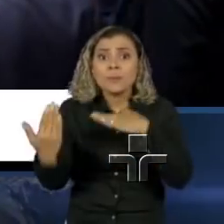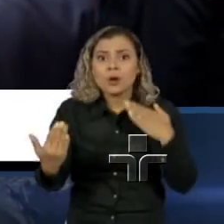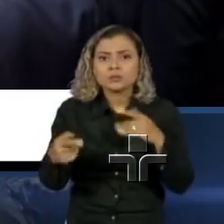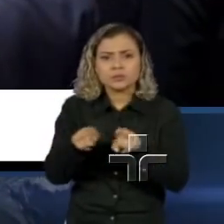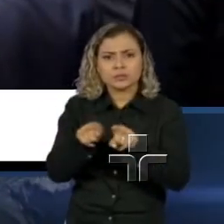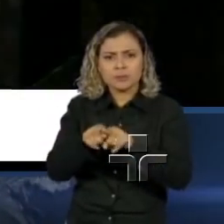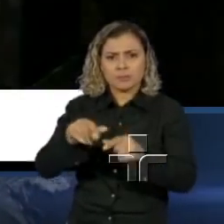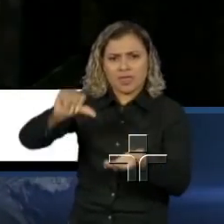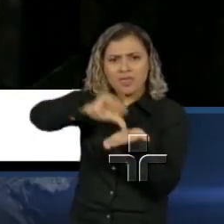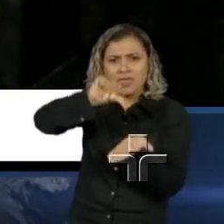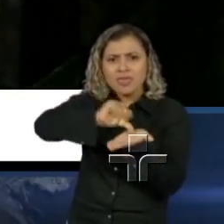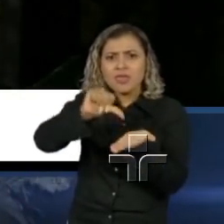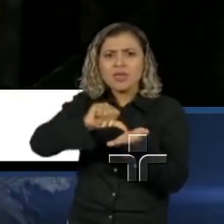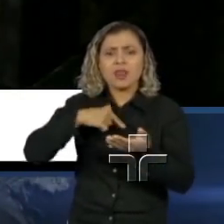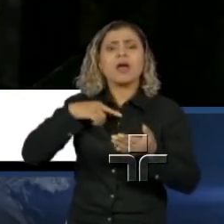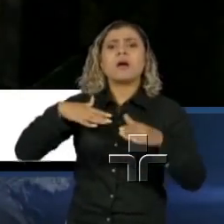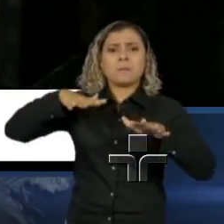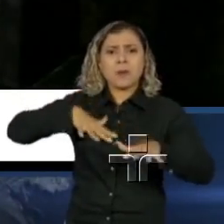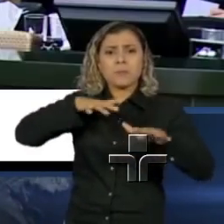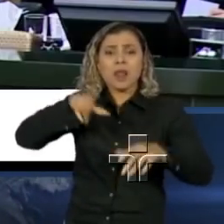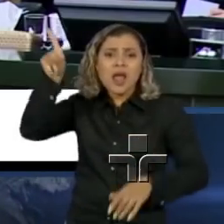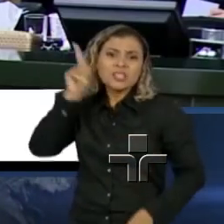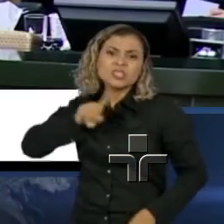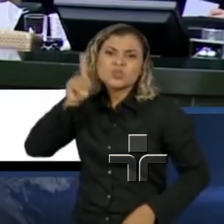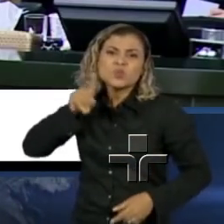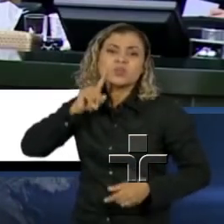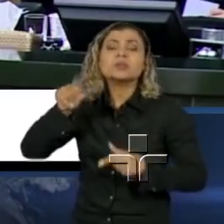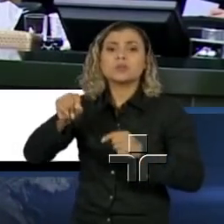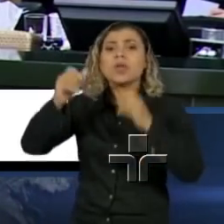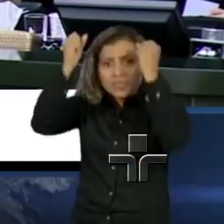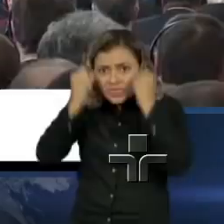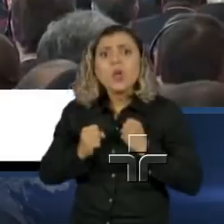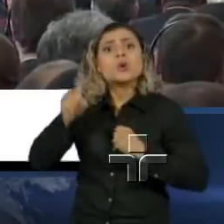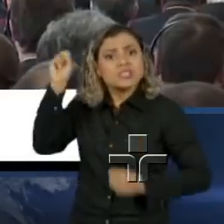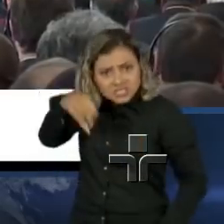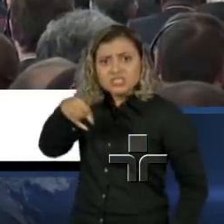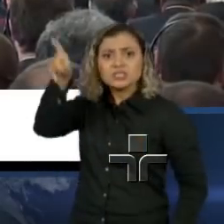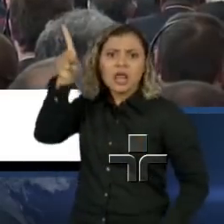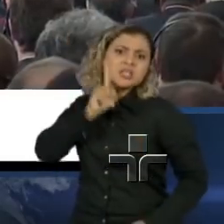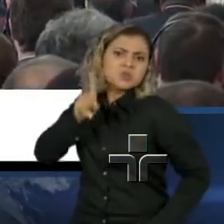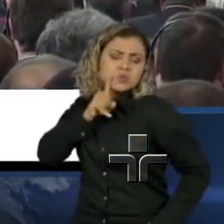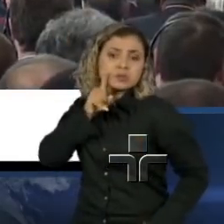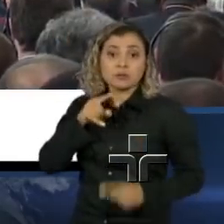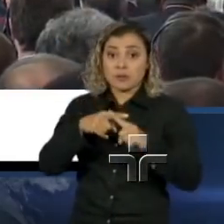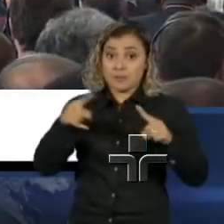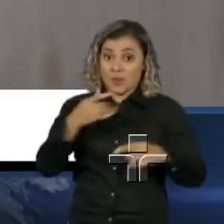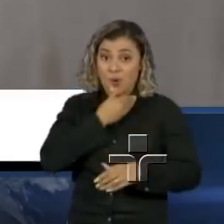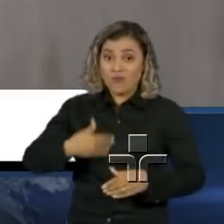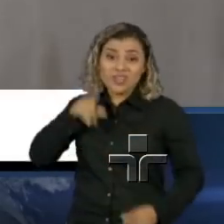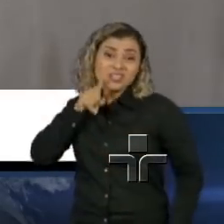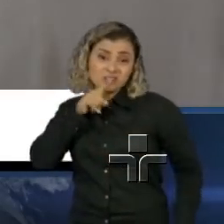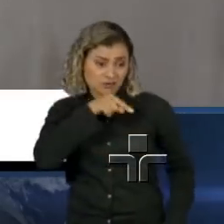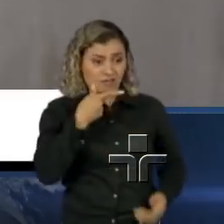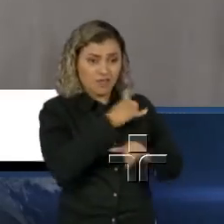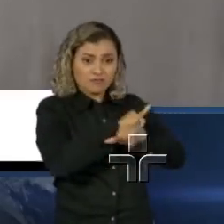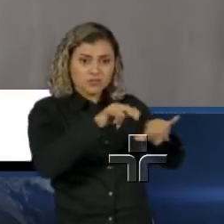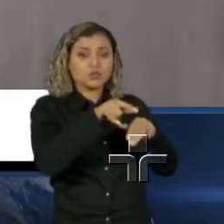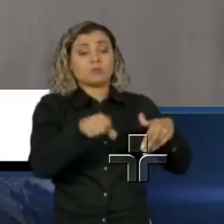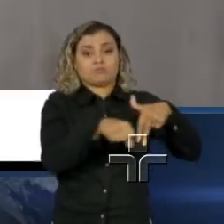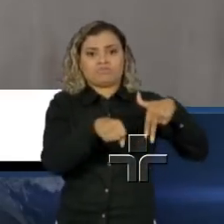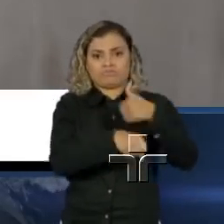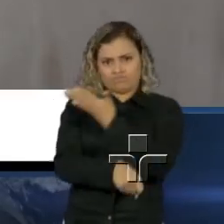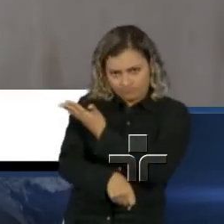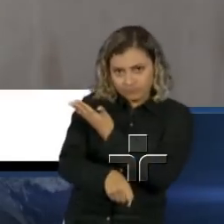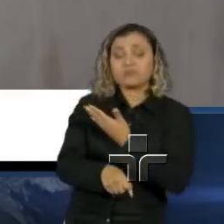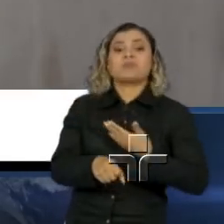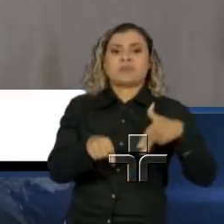parlamento do Irã classifica Forças Armadas dos Estados Unidos como terroristas. E governo norte-americano nega visto para chanceler iraniano